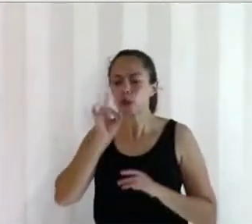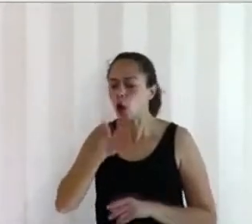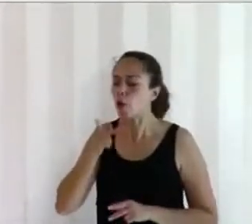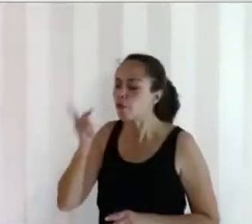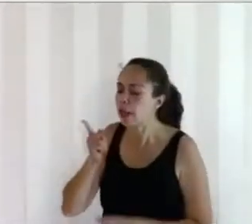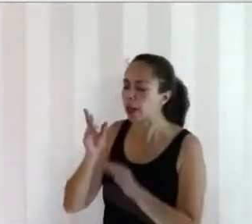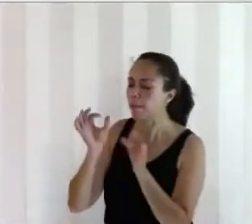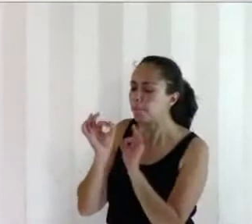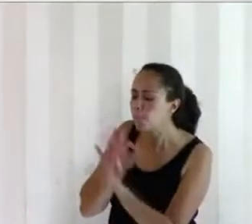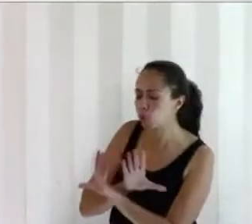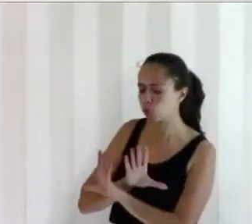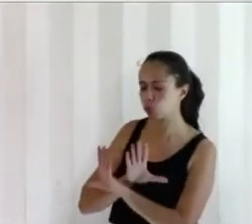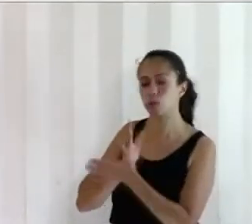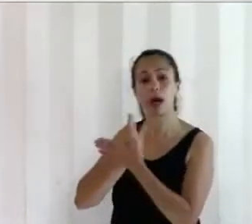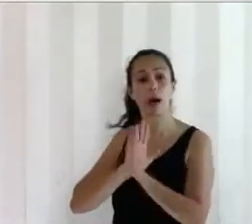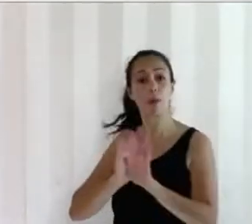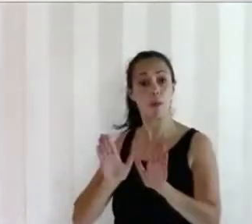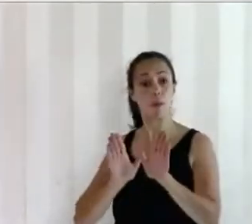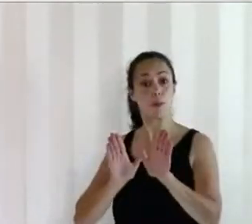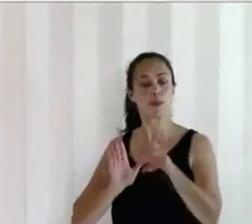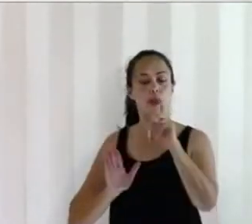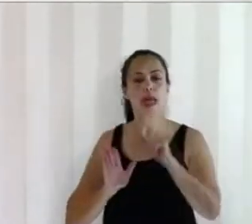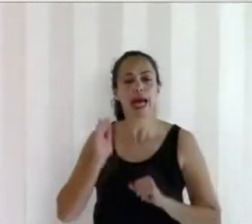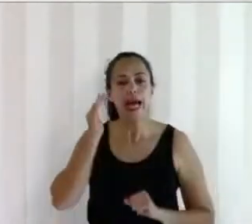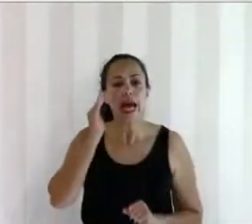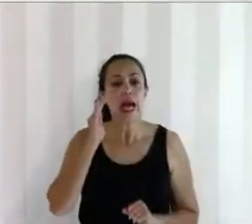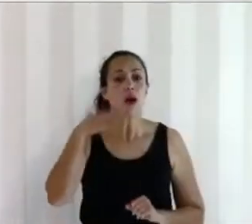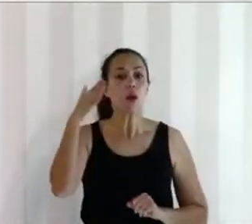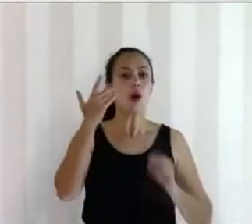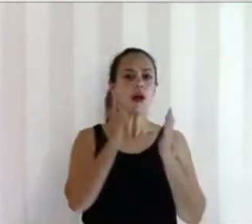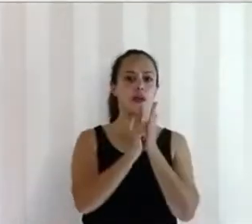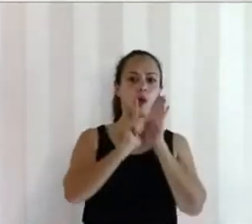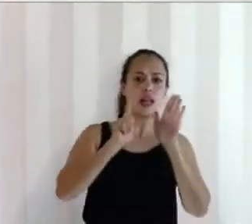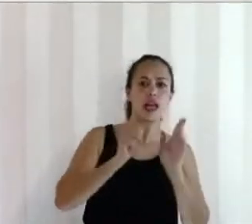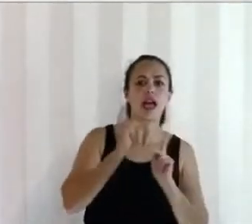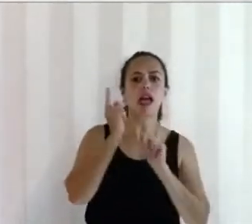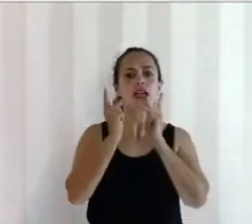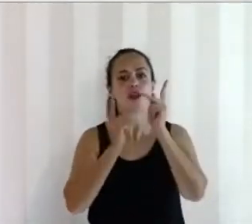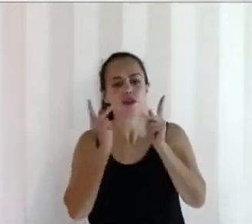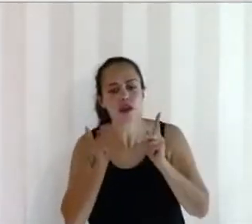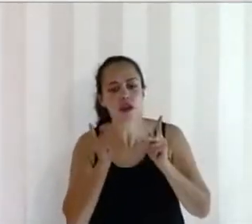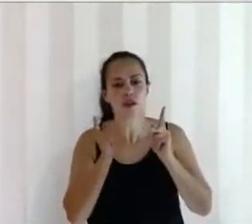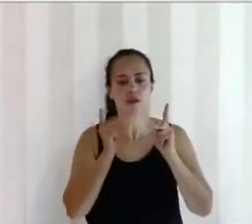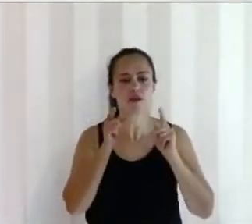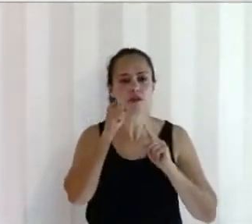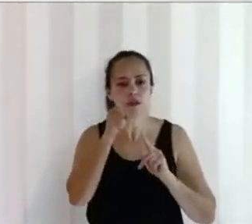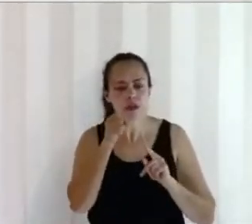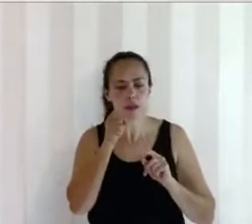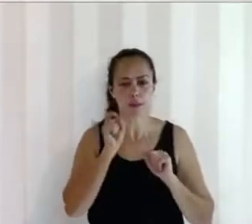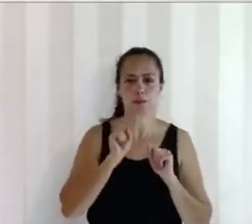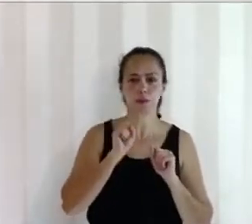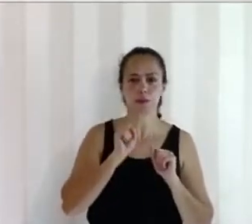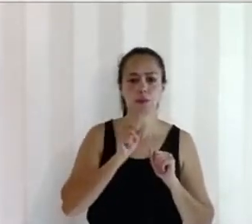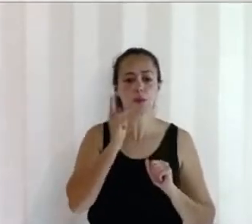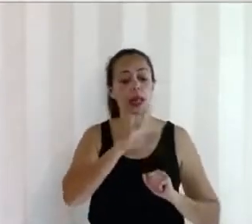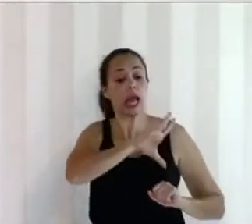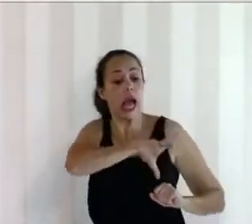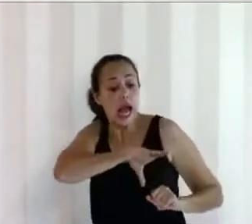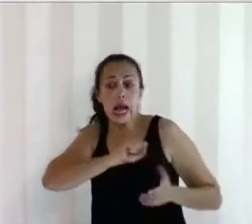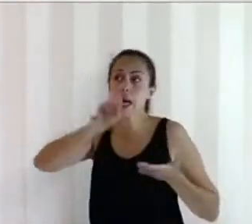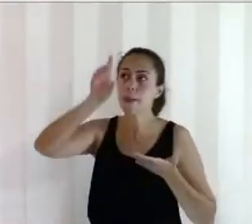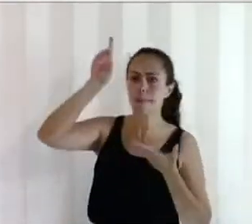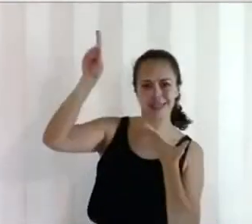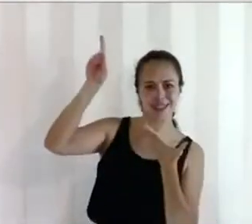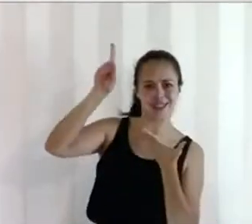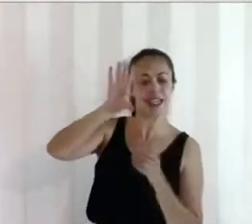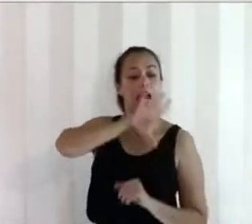São princípios de vida. São princípios para amar a Deus, amar ao próximo e